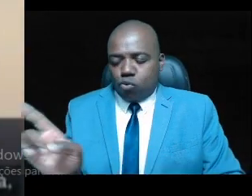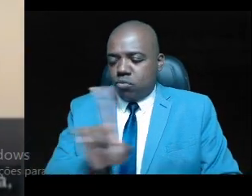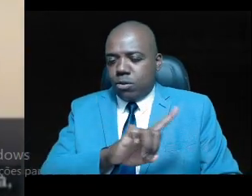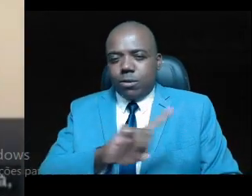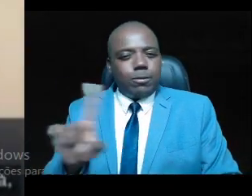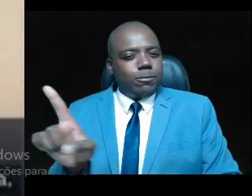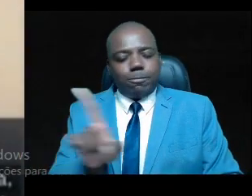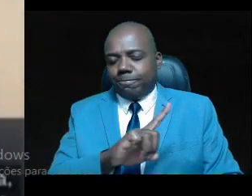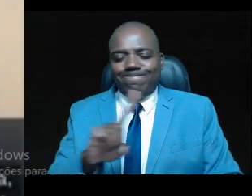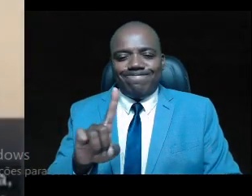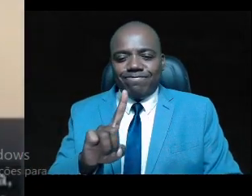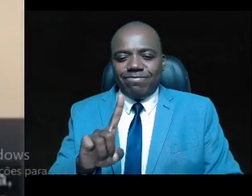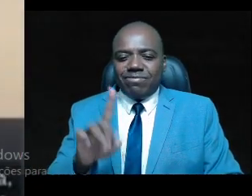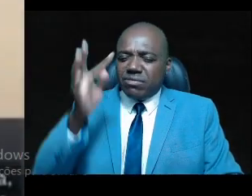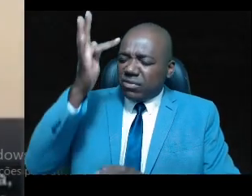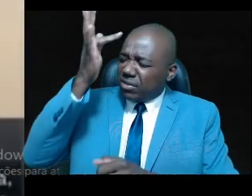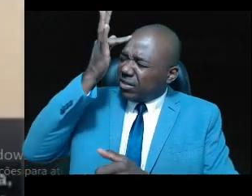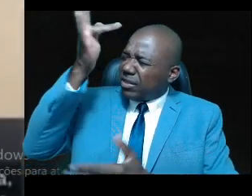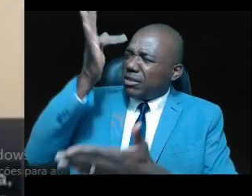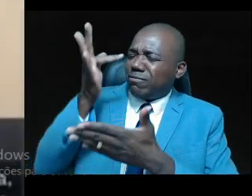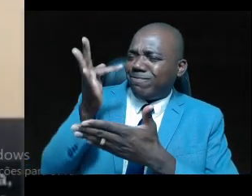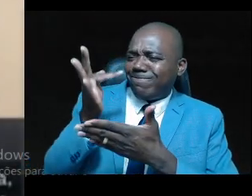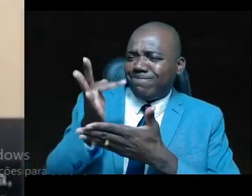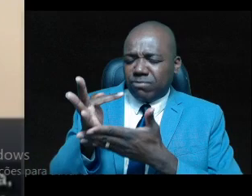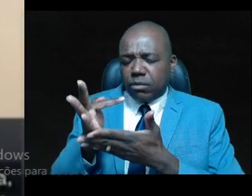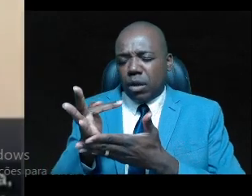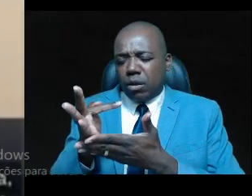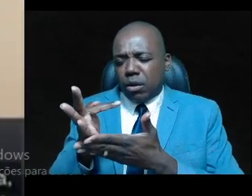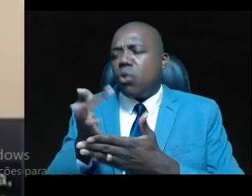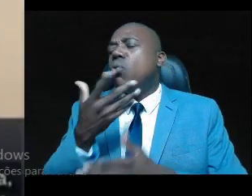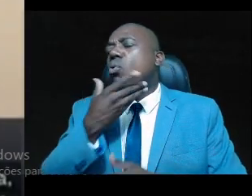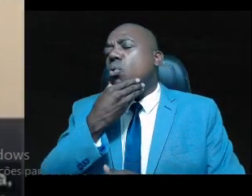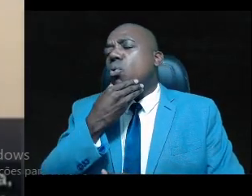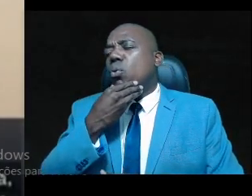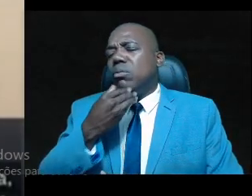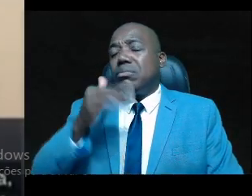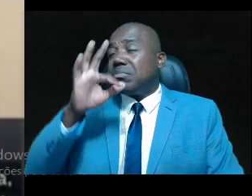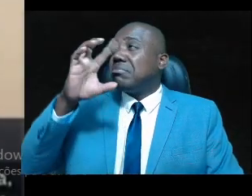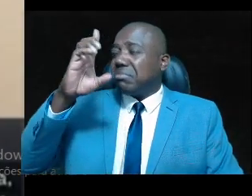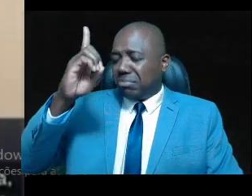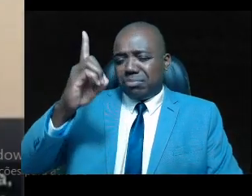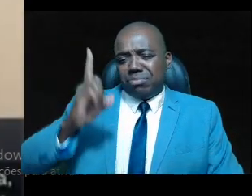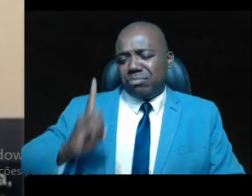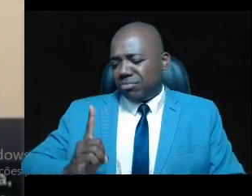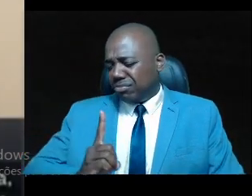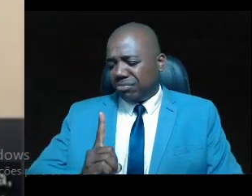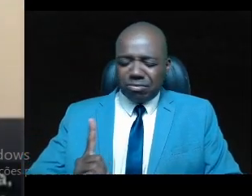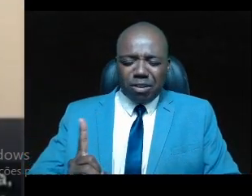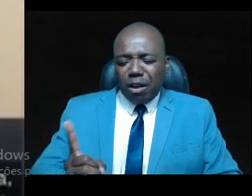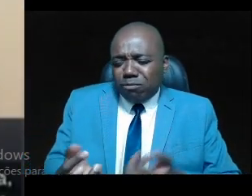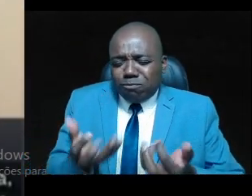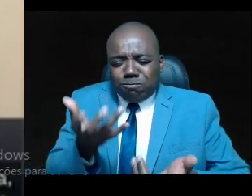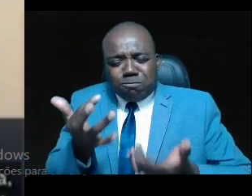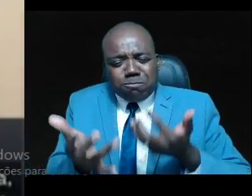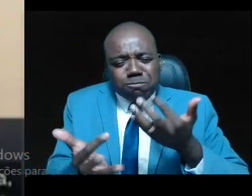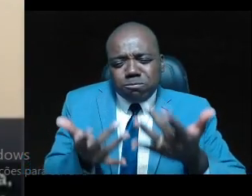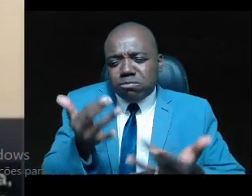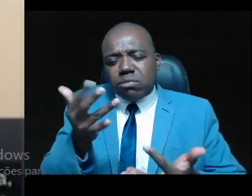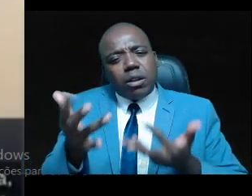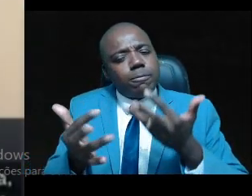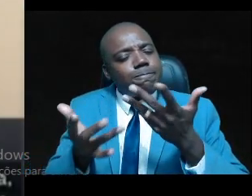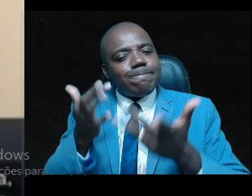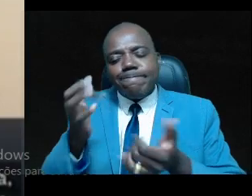Apagaram a força do fogo e escaparam do fio da espada. Da fraqueza